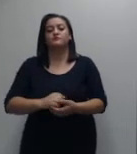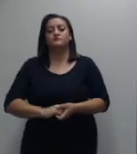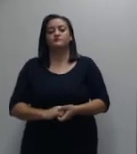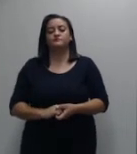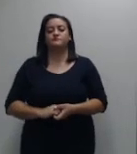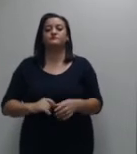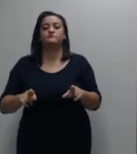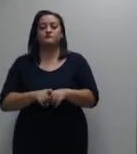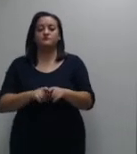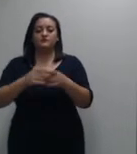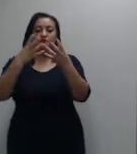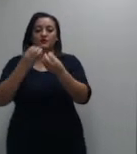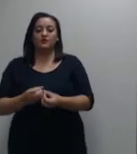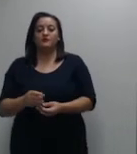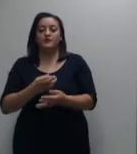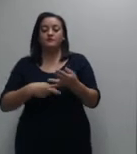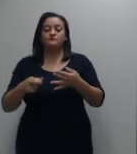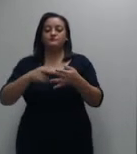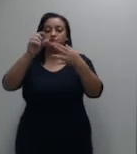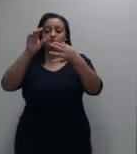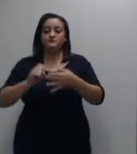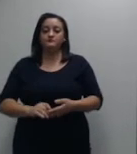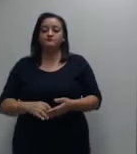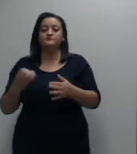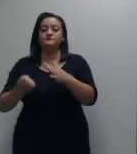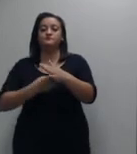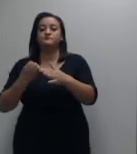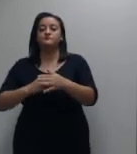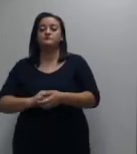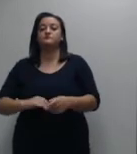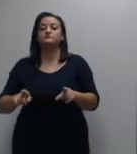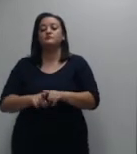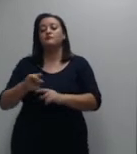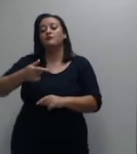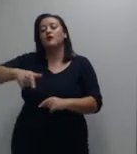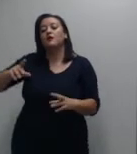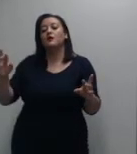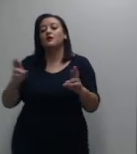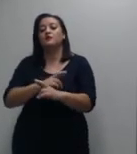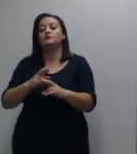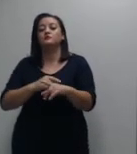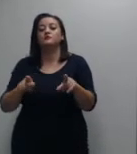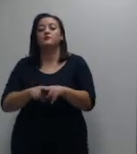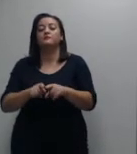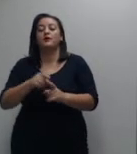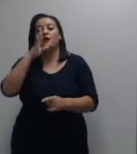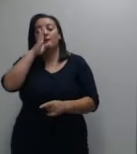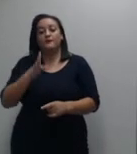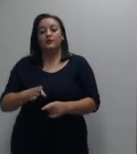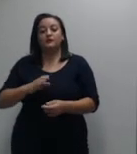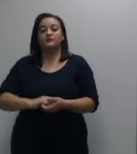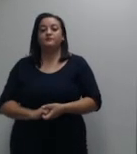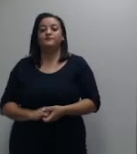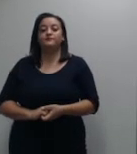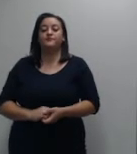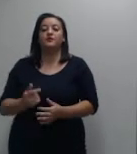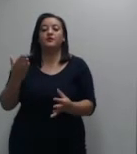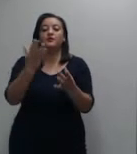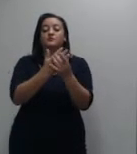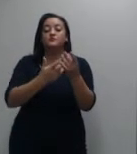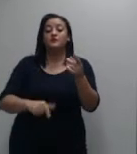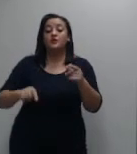provimento ao recurso especial da brazolio lá em relação ao Mary nos embargos